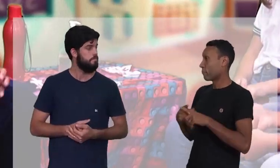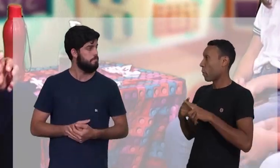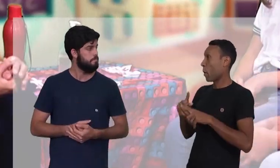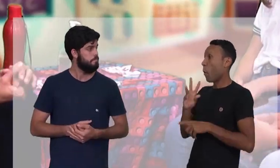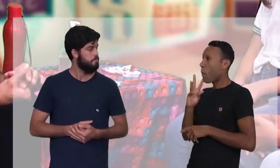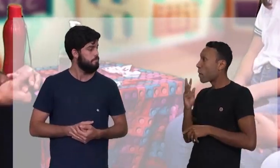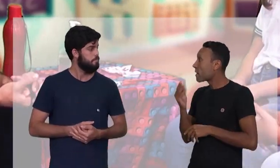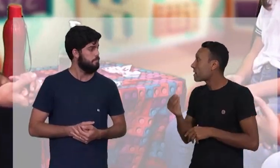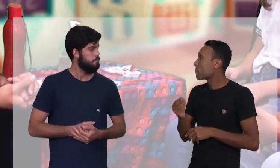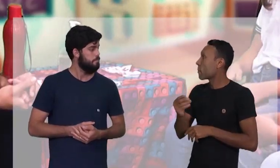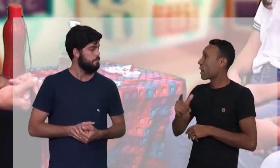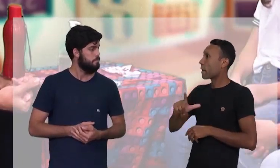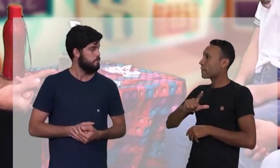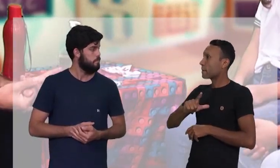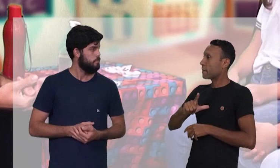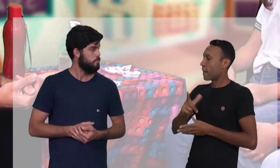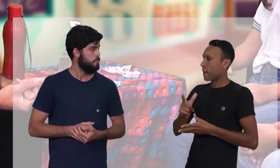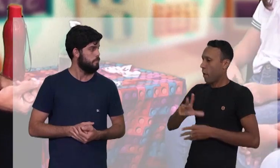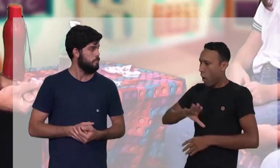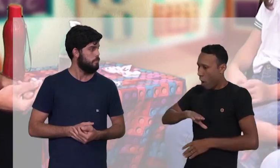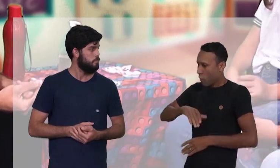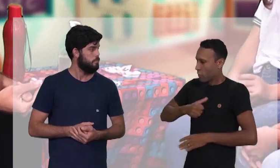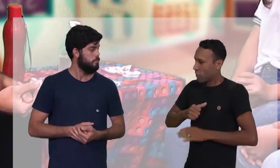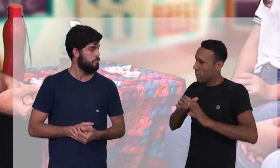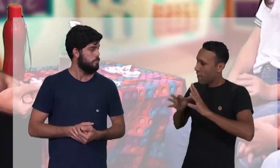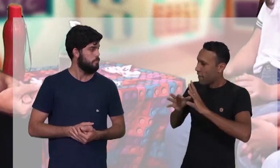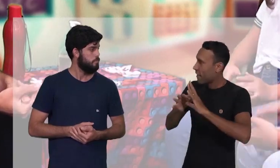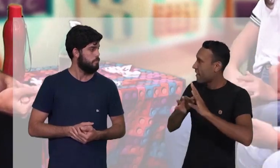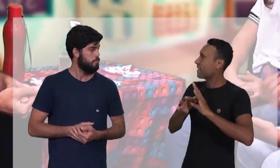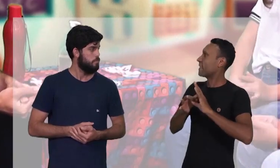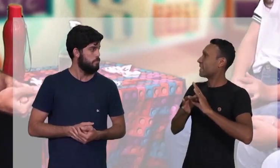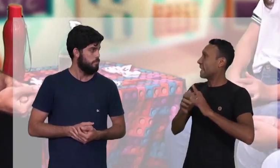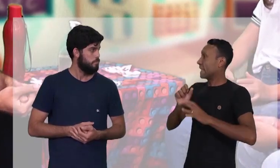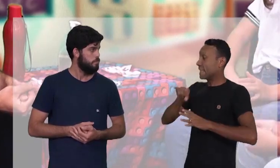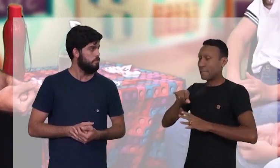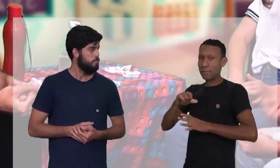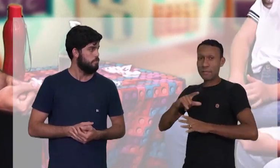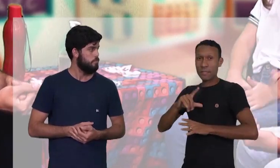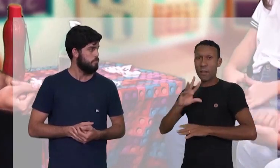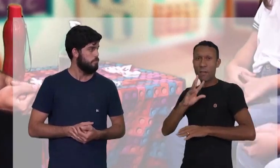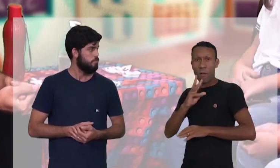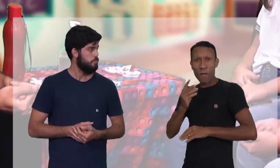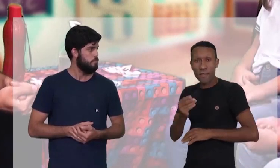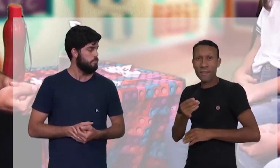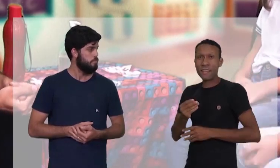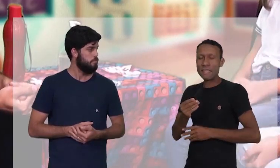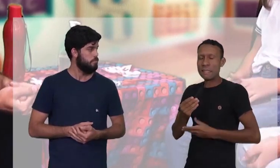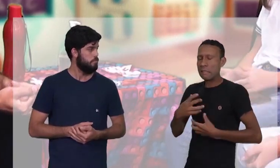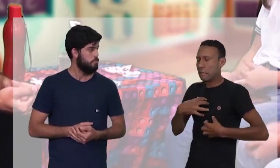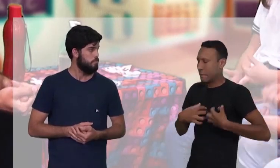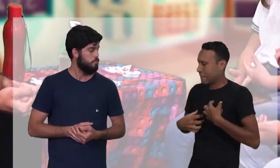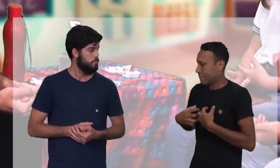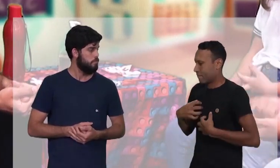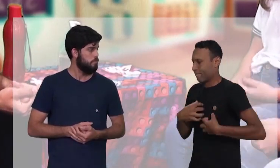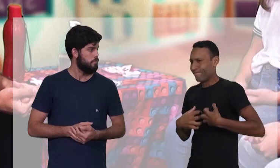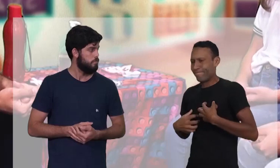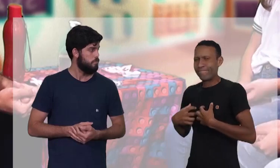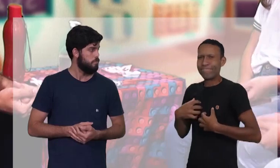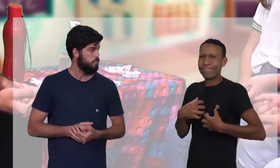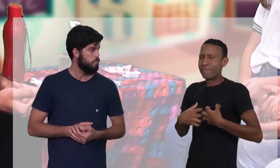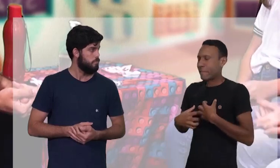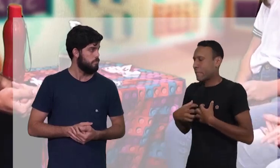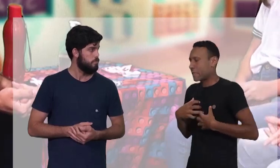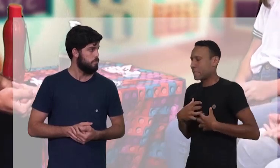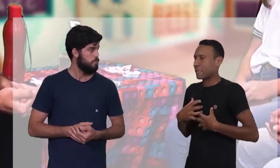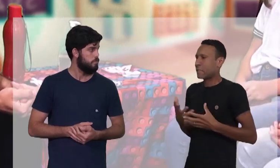a autoestima estão totalmente ligados. Porque se você se autoconhece, você sabe o que te deixa desconfortável, o que te deixa mais